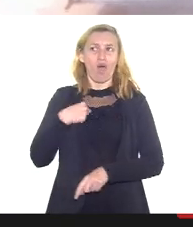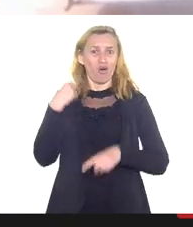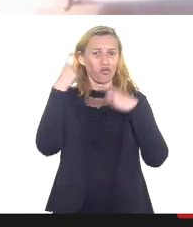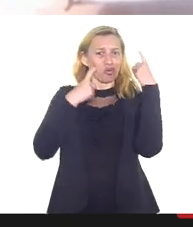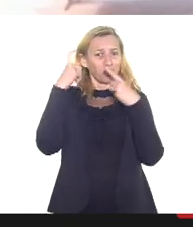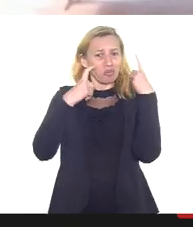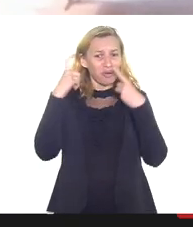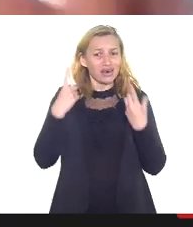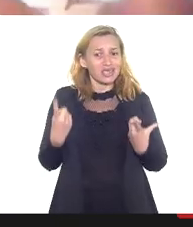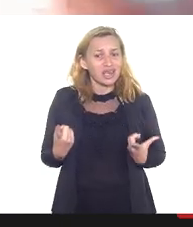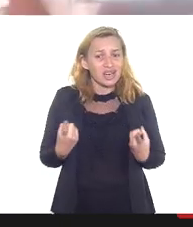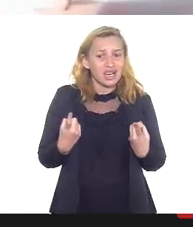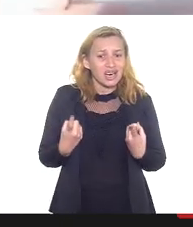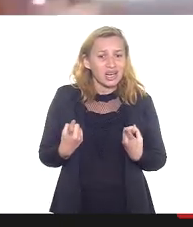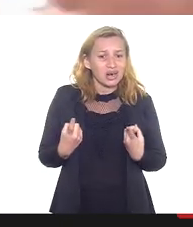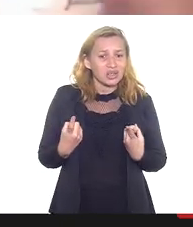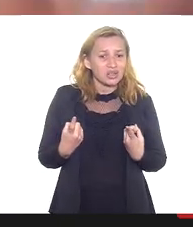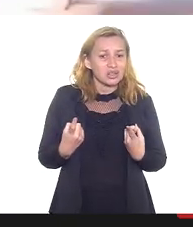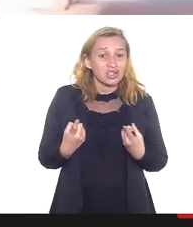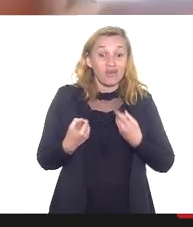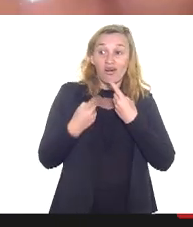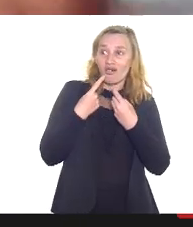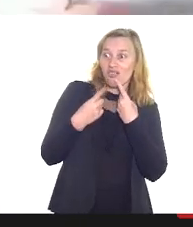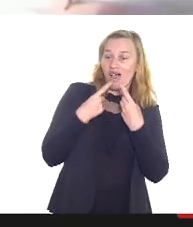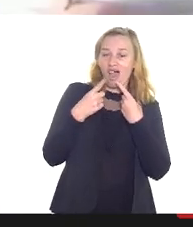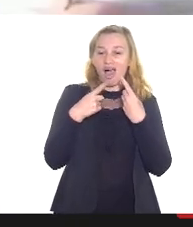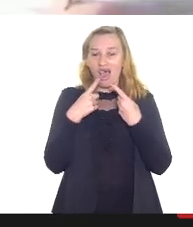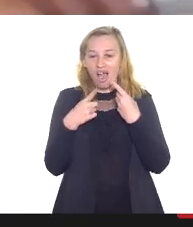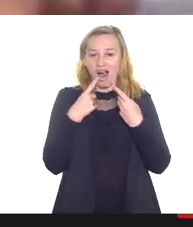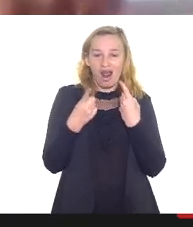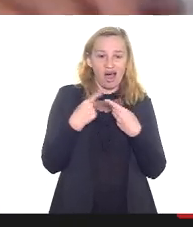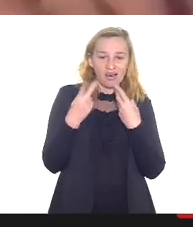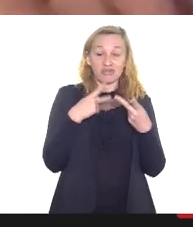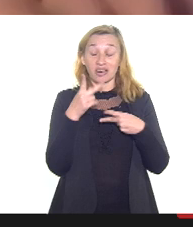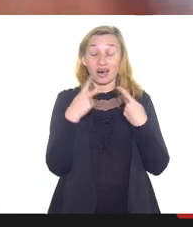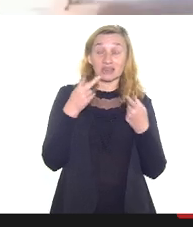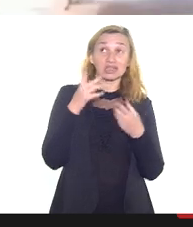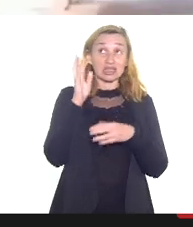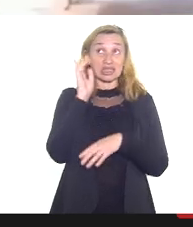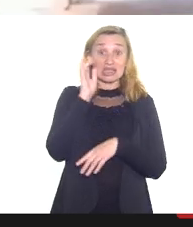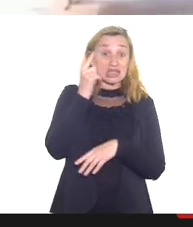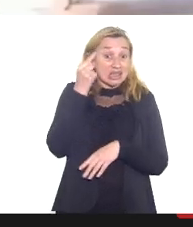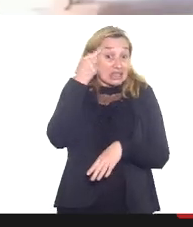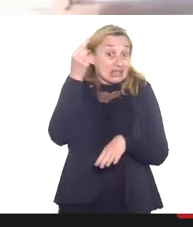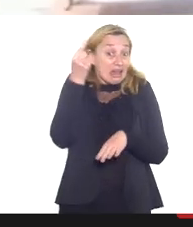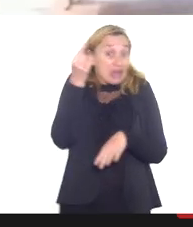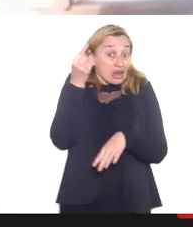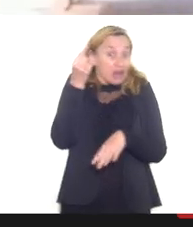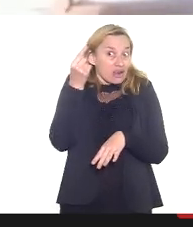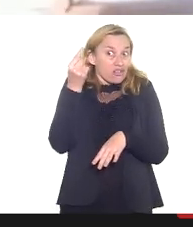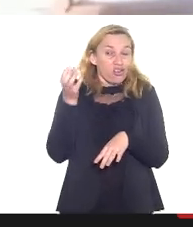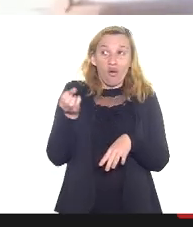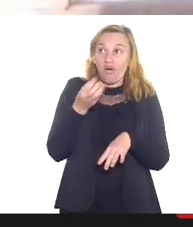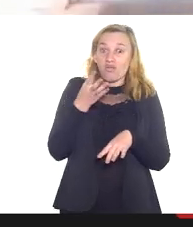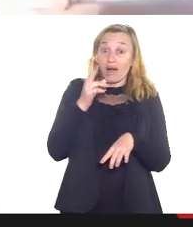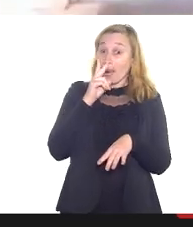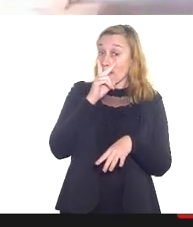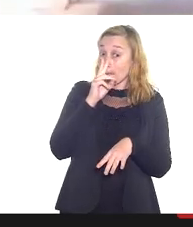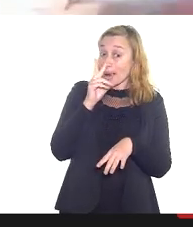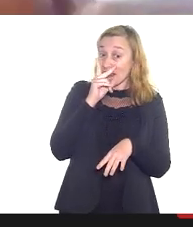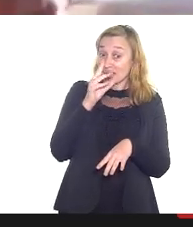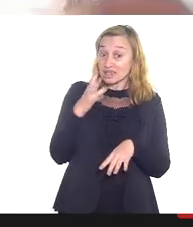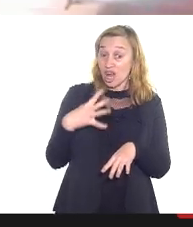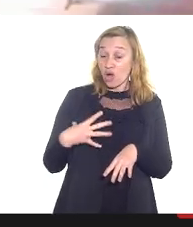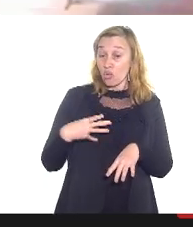preocupada com o discurso, a propaganda em torno dessa ideia, porque me parece que assim, o filho